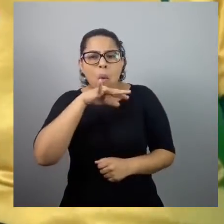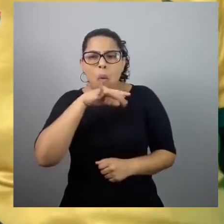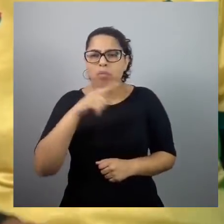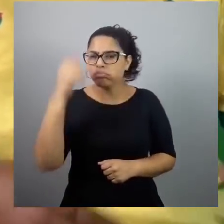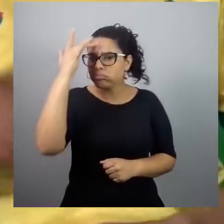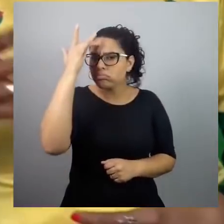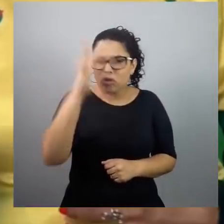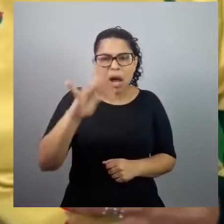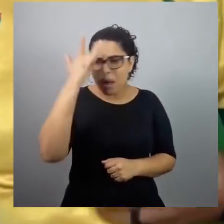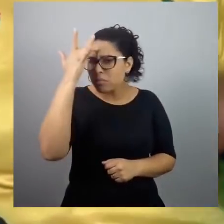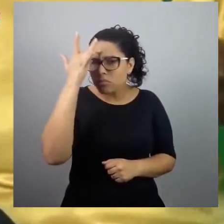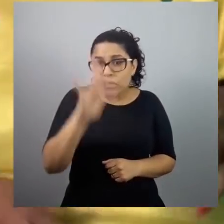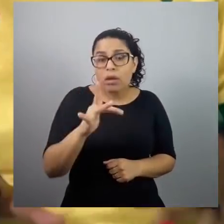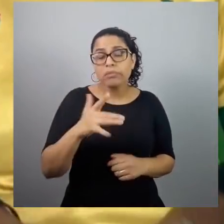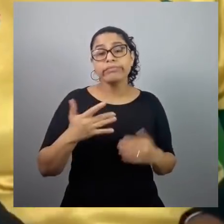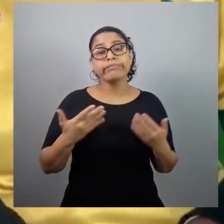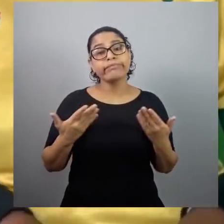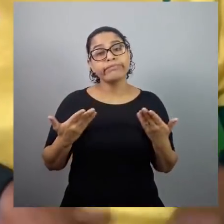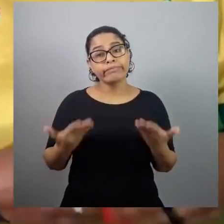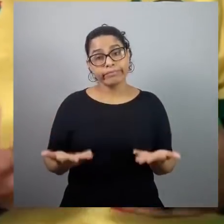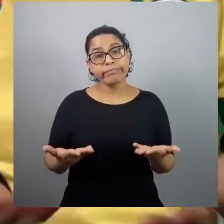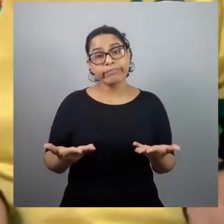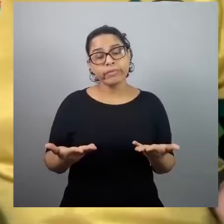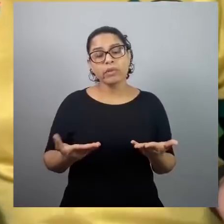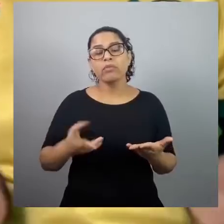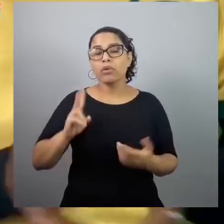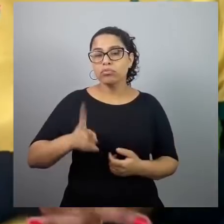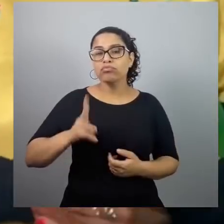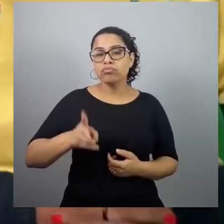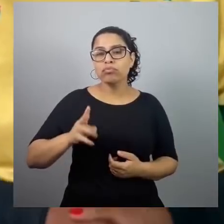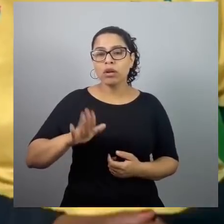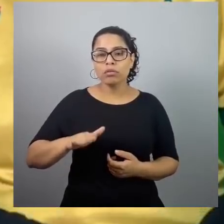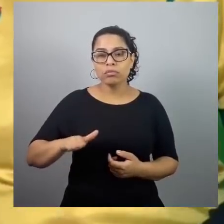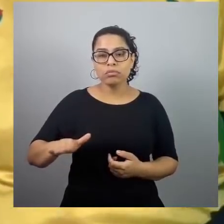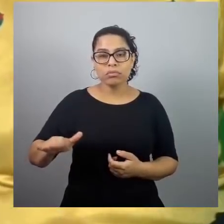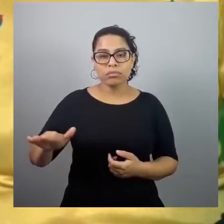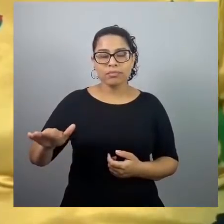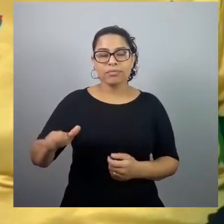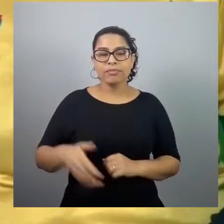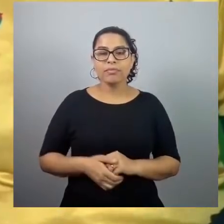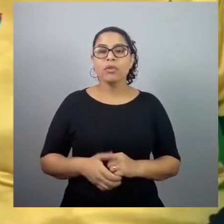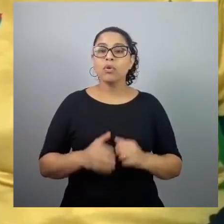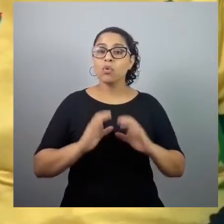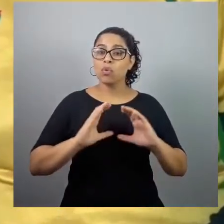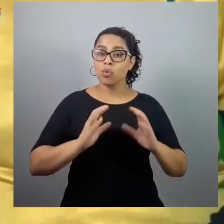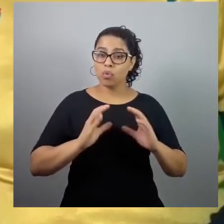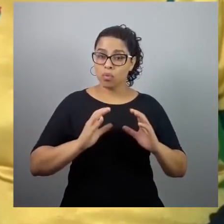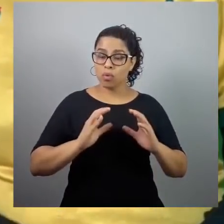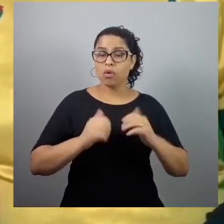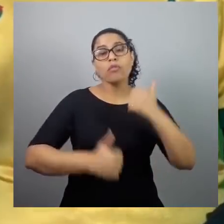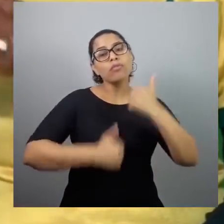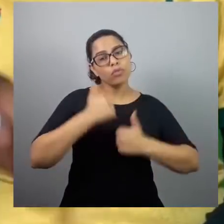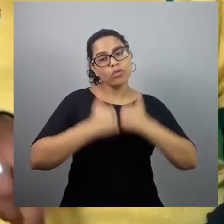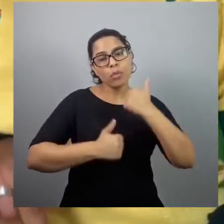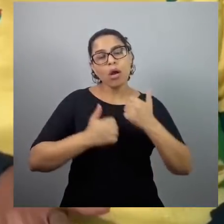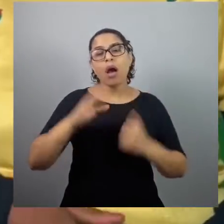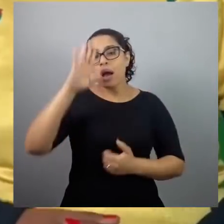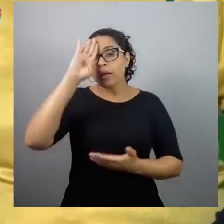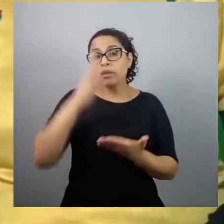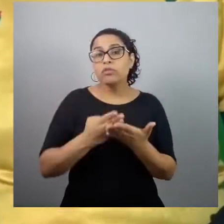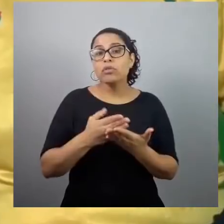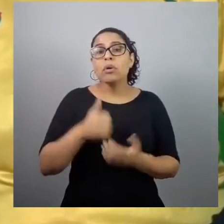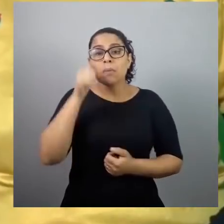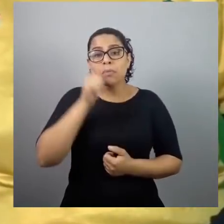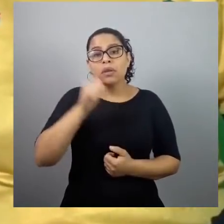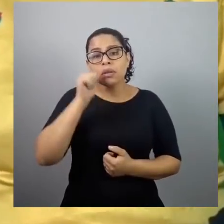tá vendo, não tem que jogar, não sei o que lá. E assim foi indo a minha infância com futebol. E eu acredito que muitas